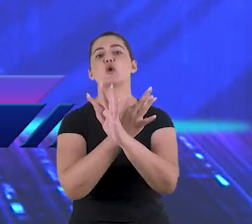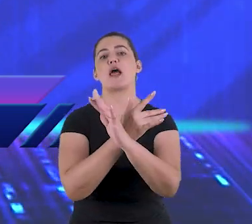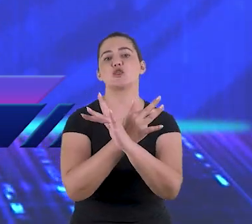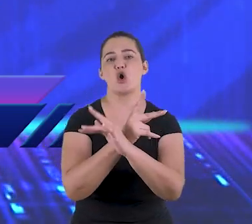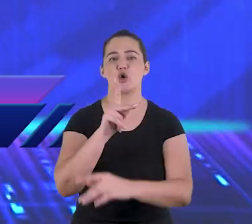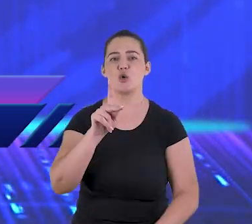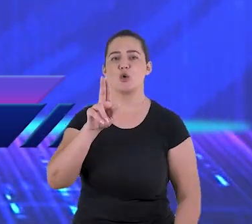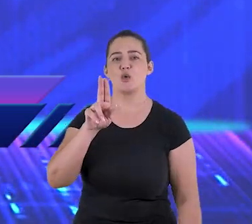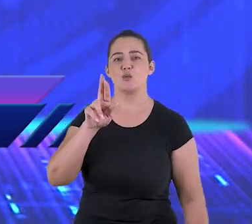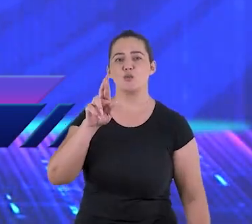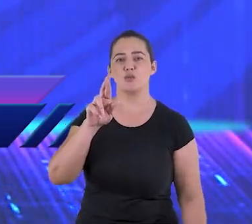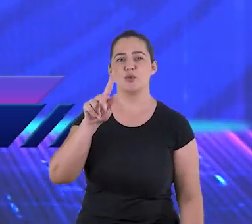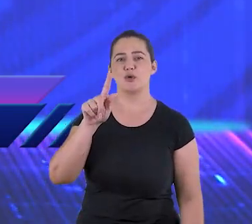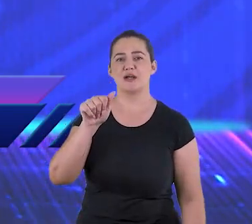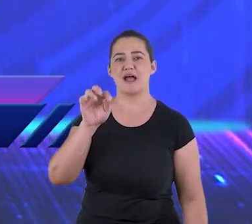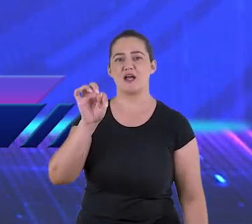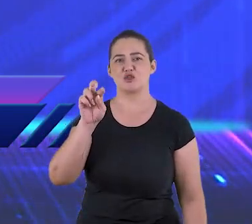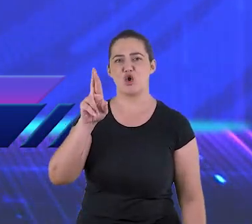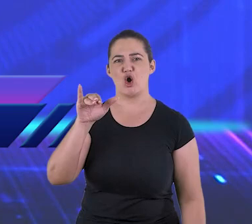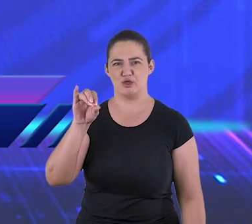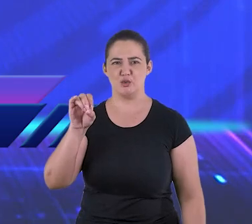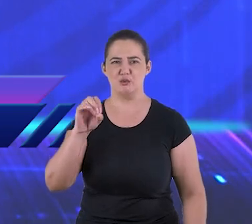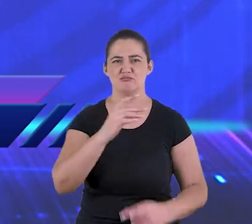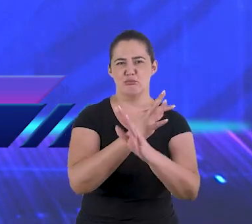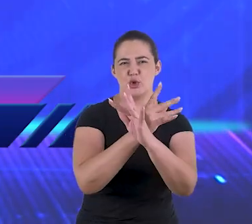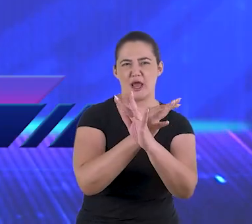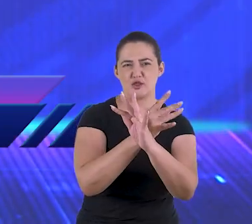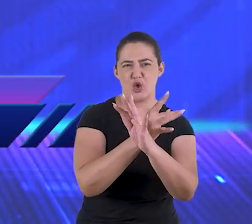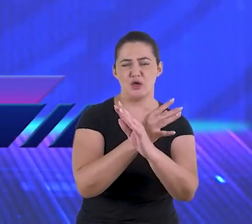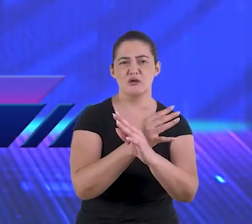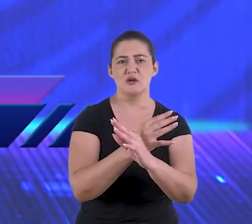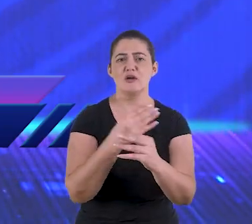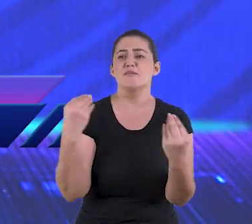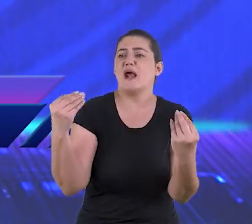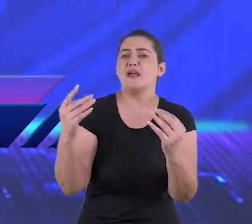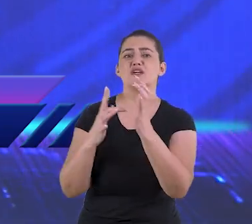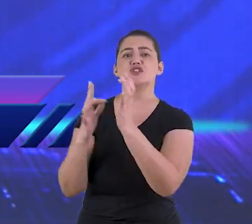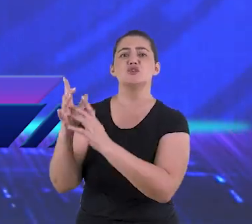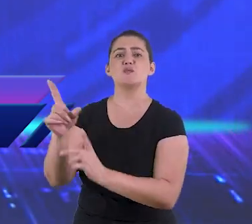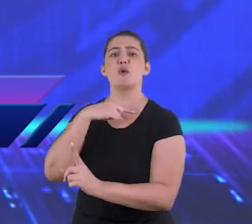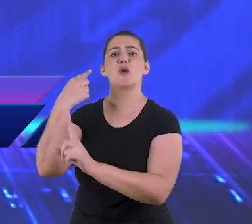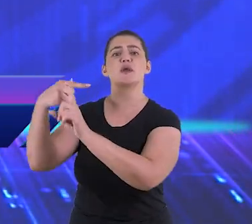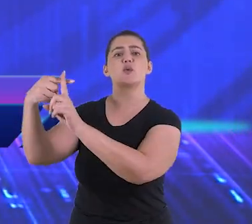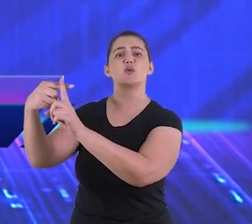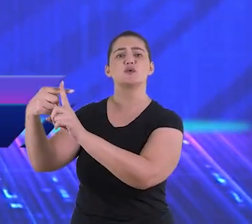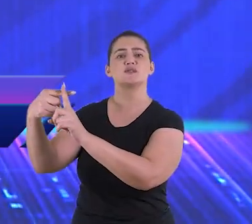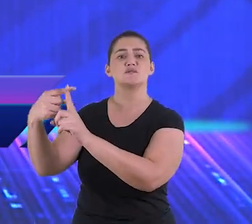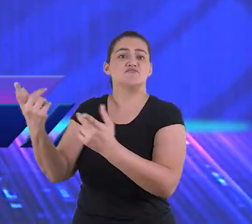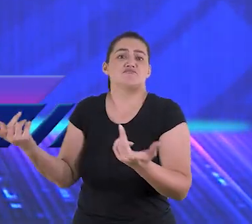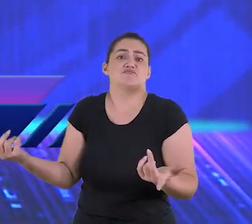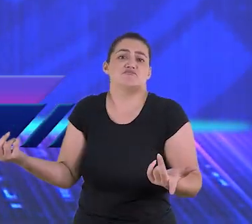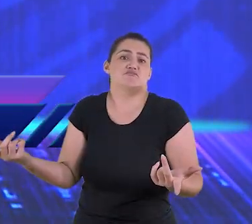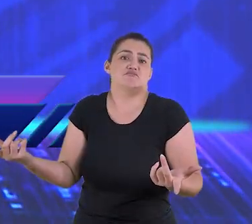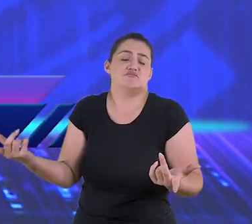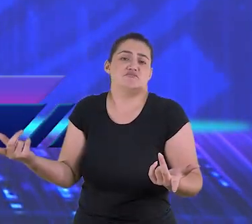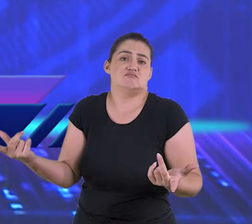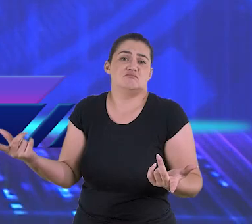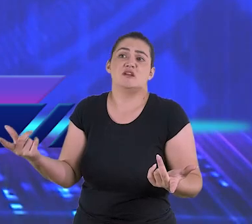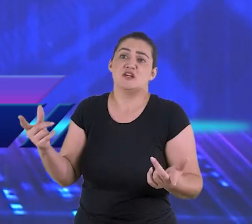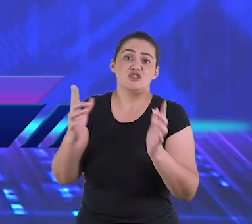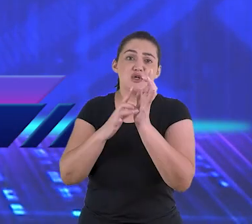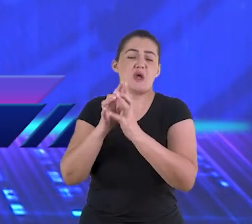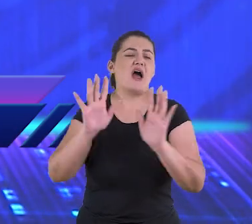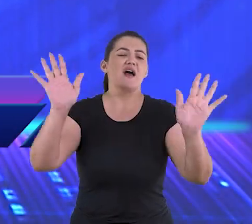pessoas suficientemente boas para serem salvas e também não são suficientemente más para serem condenadas, por que então